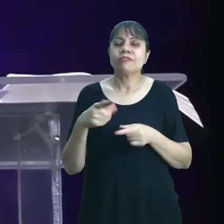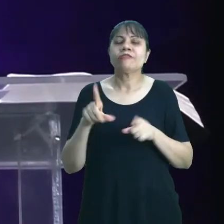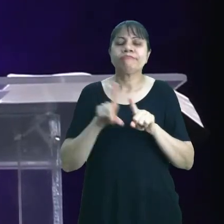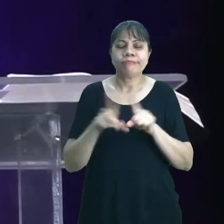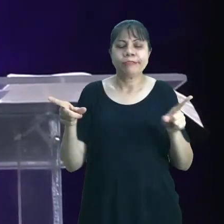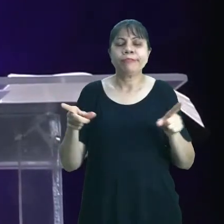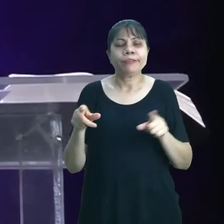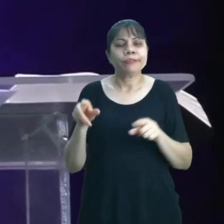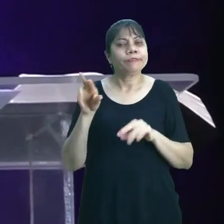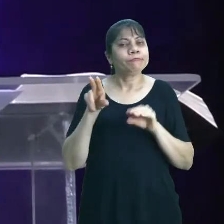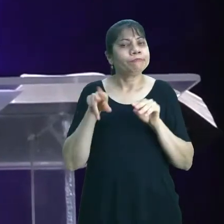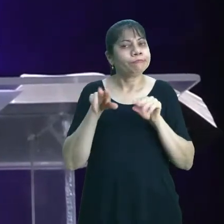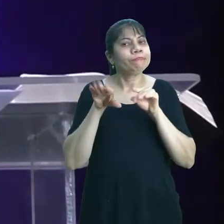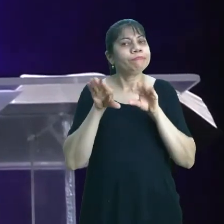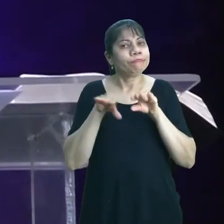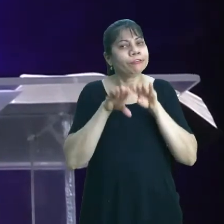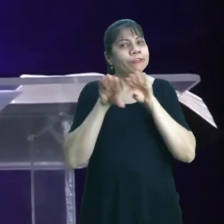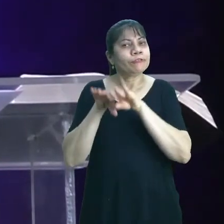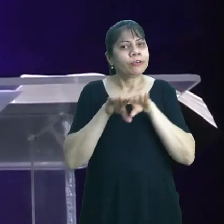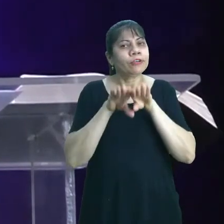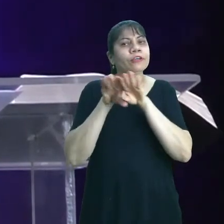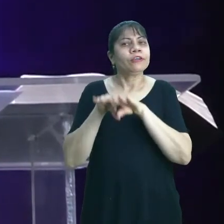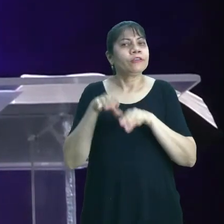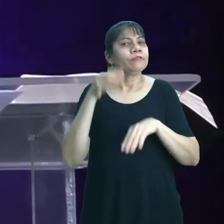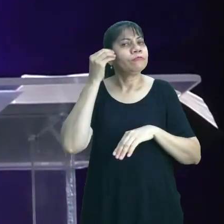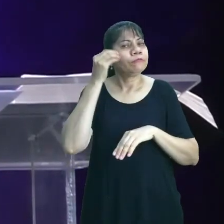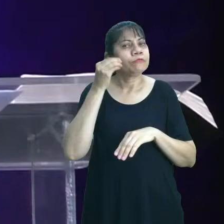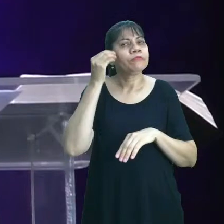Ele experimentou